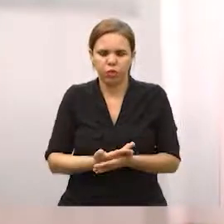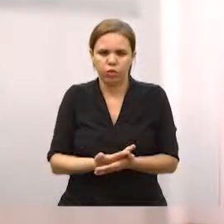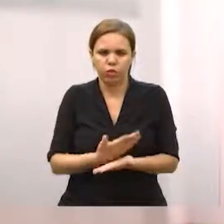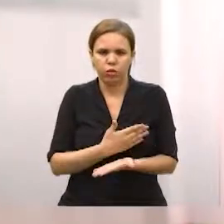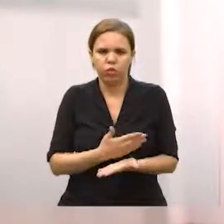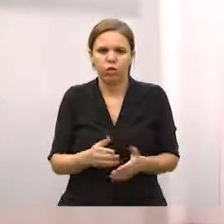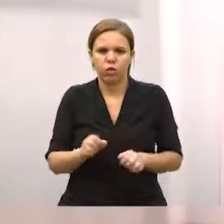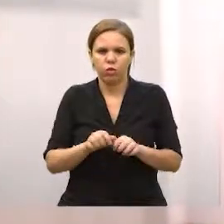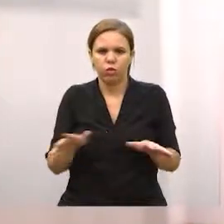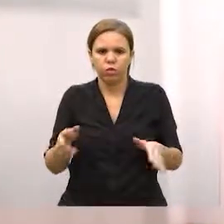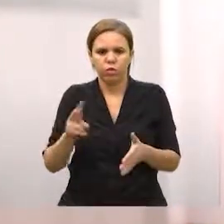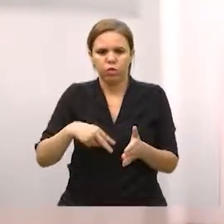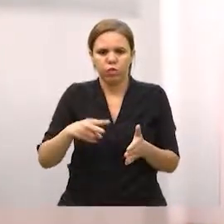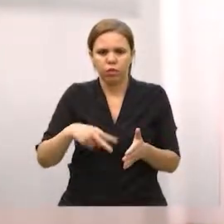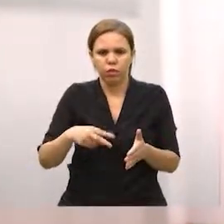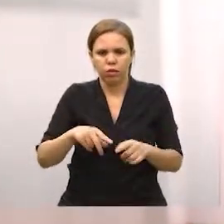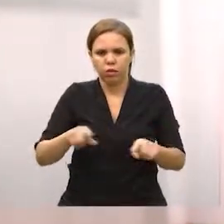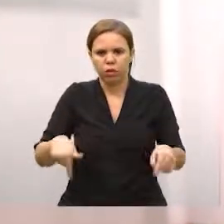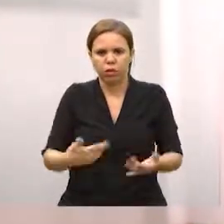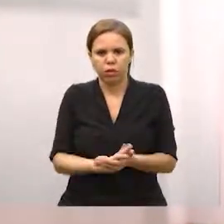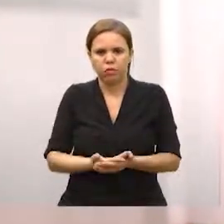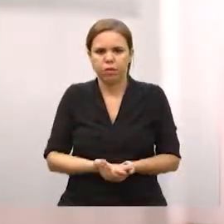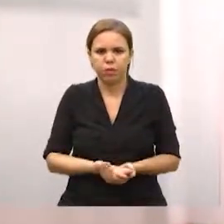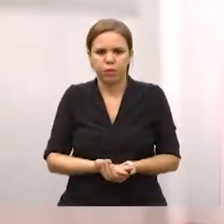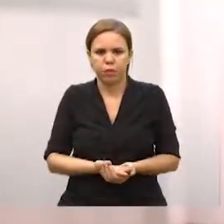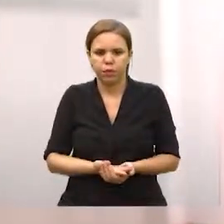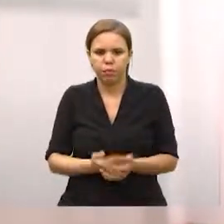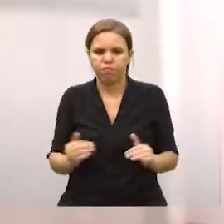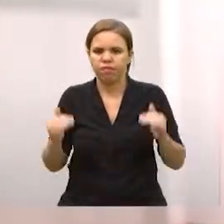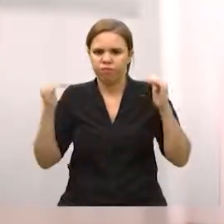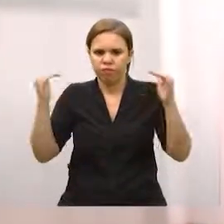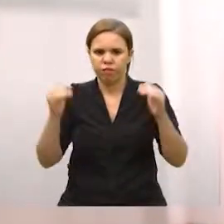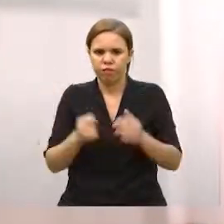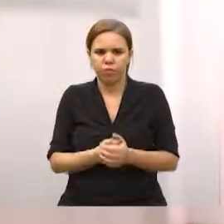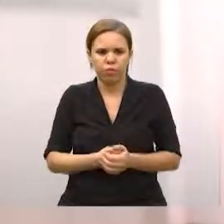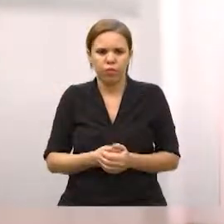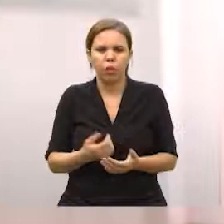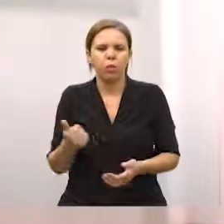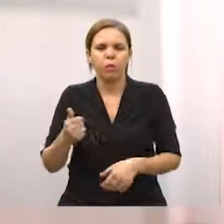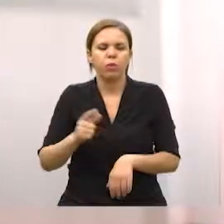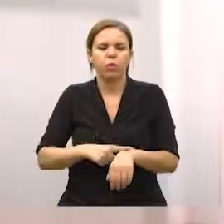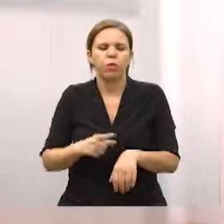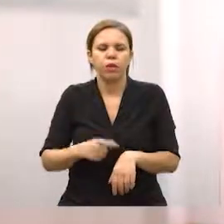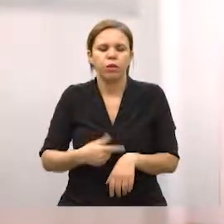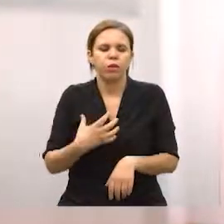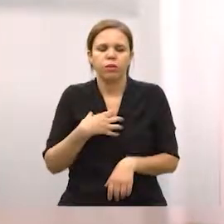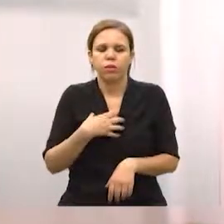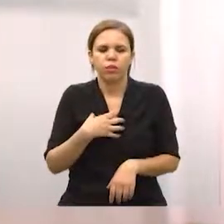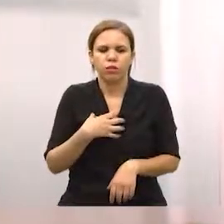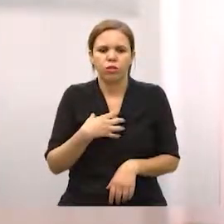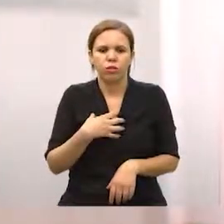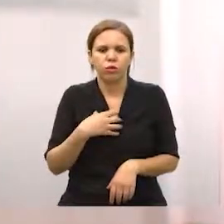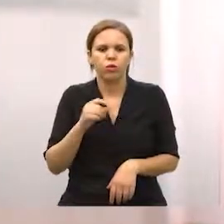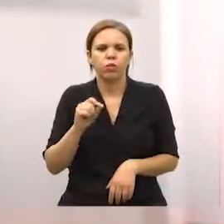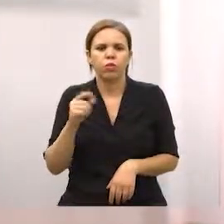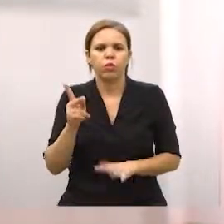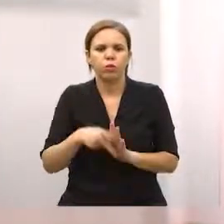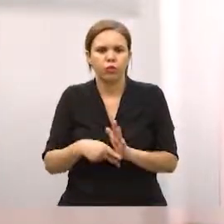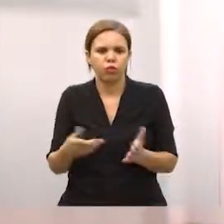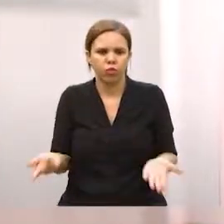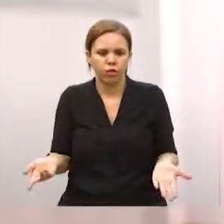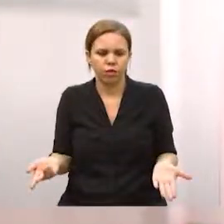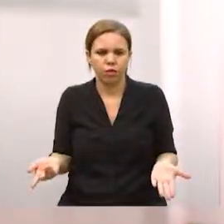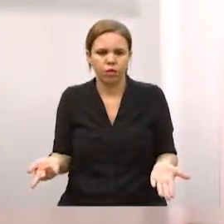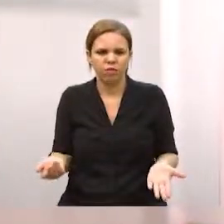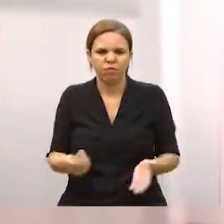o fato de começar a compartilhar também as leituras da sala de aula foi um grande boom do quintal. Foi o primeiro momento em que eu senti que então